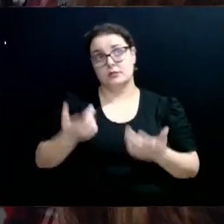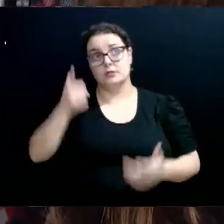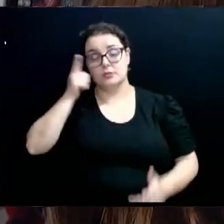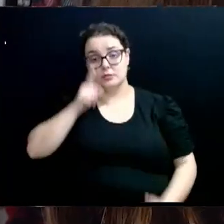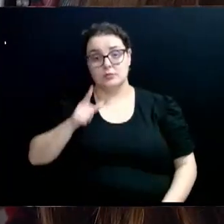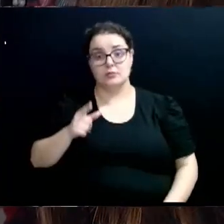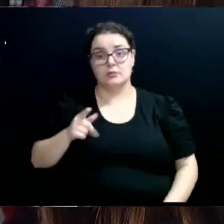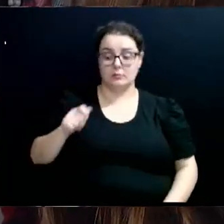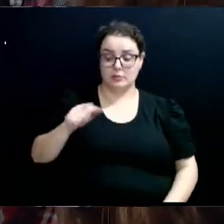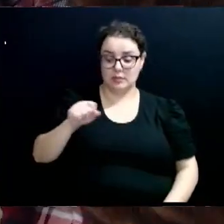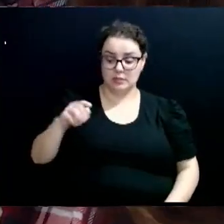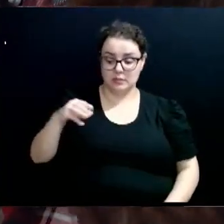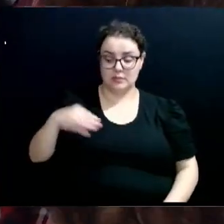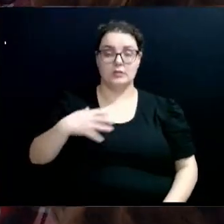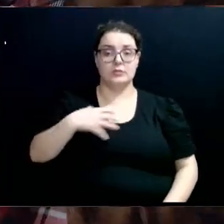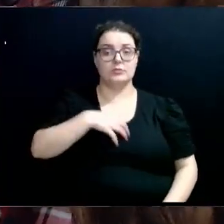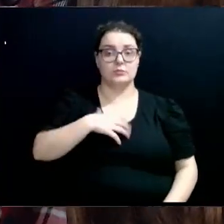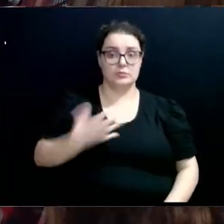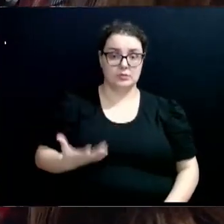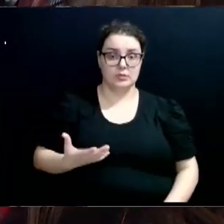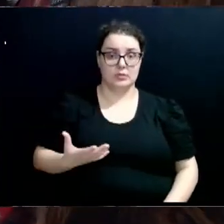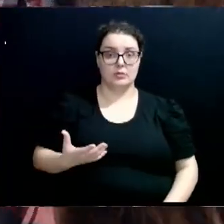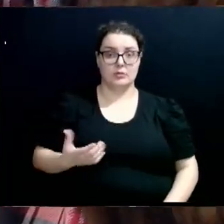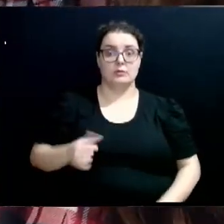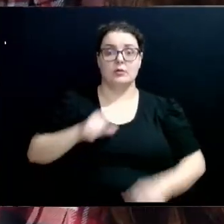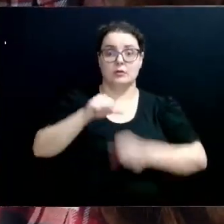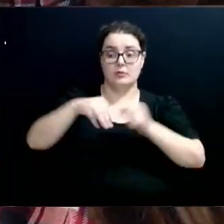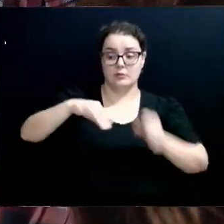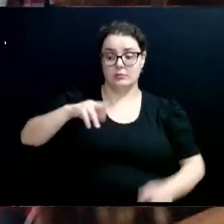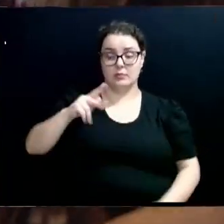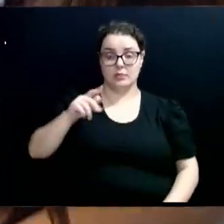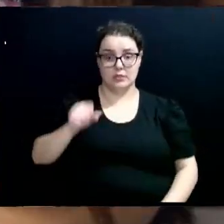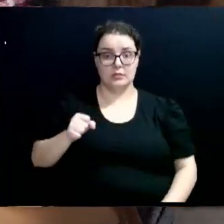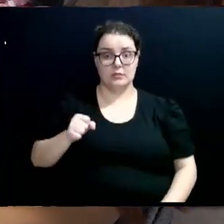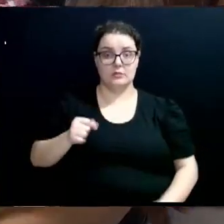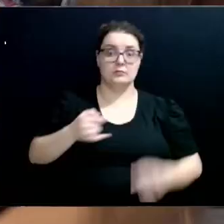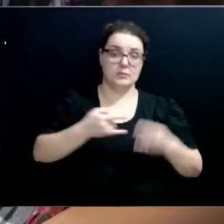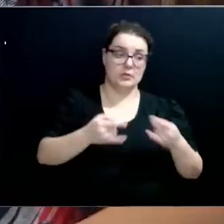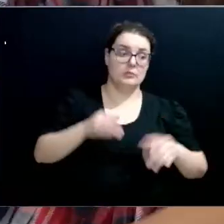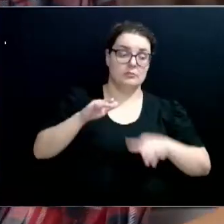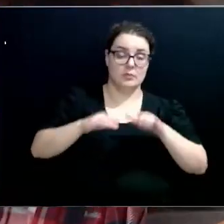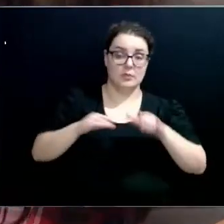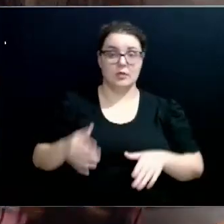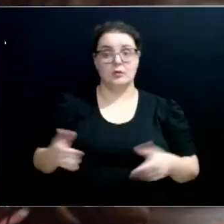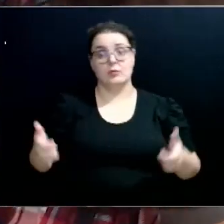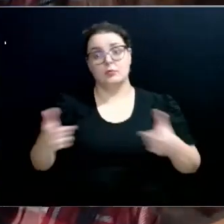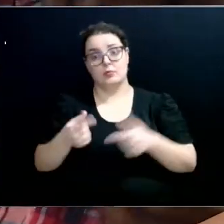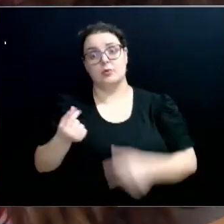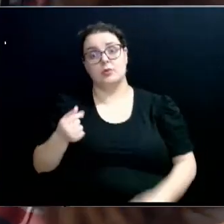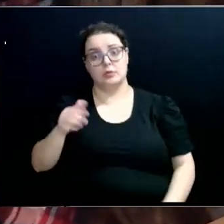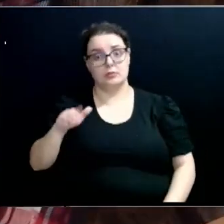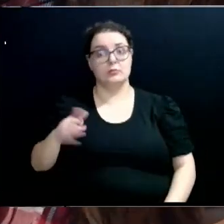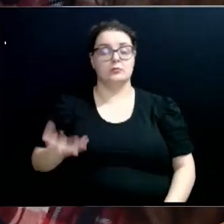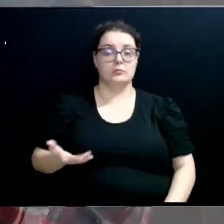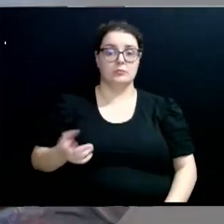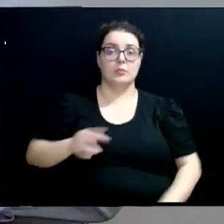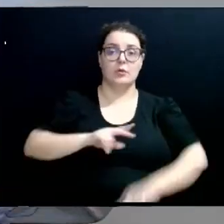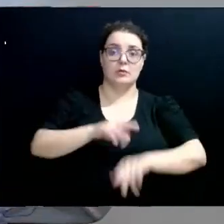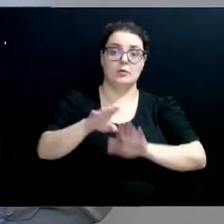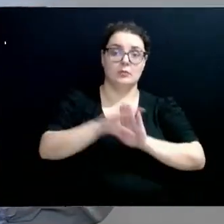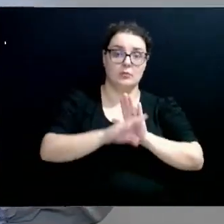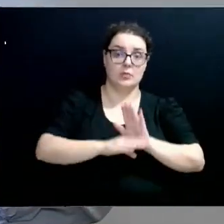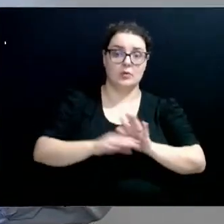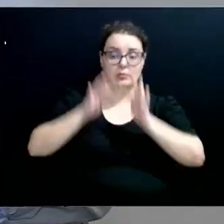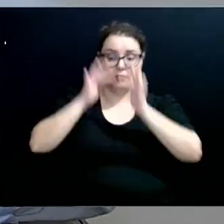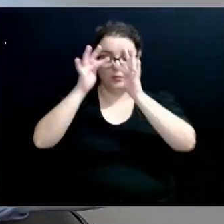não com que você consiga a passagem de maneira a trocar as milhas pela passagem, muitas vezes com redução de preço,